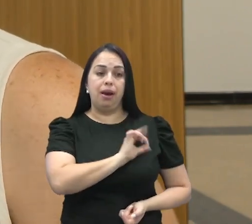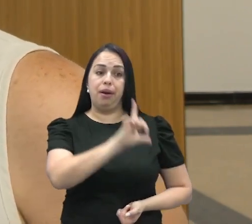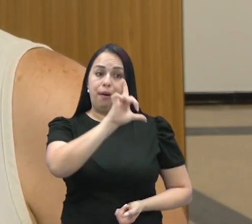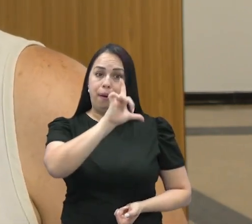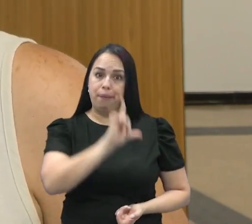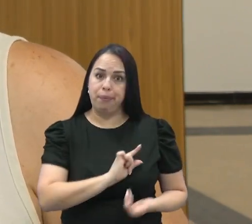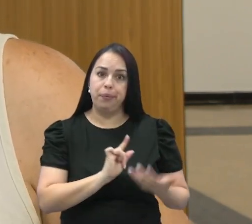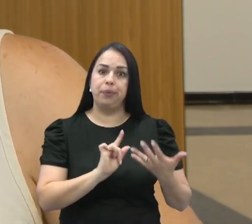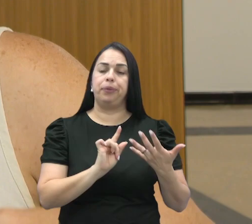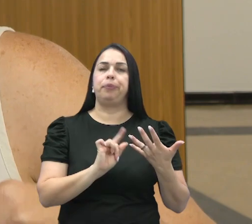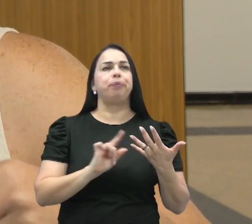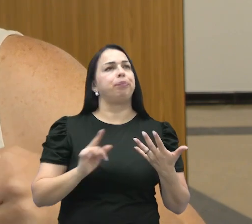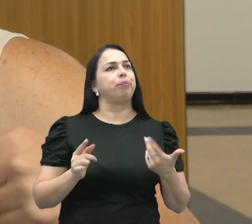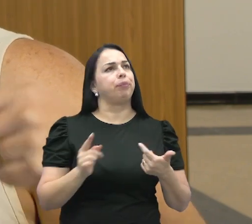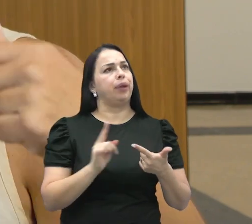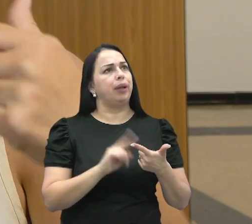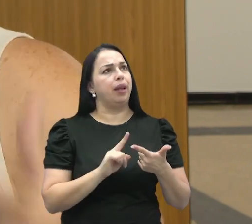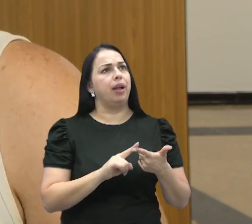perdendo